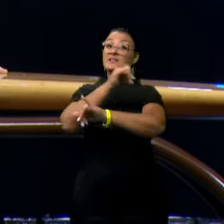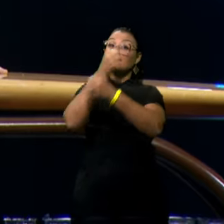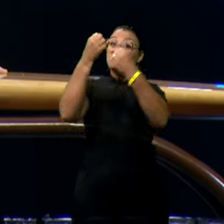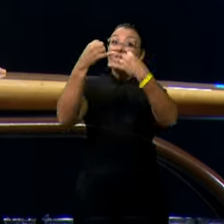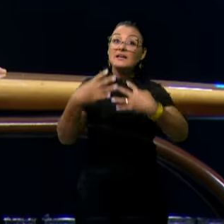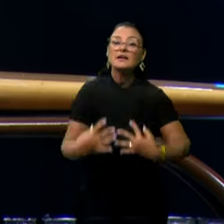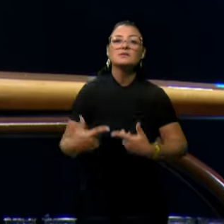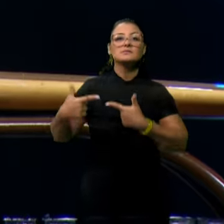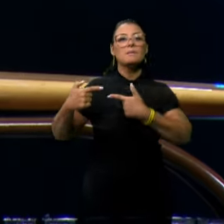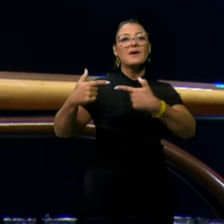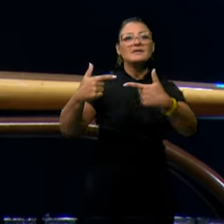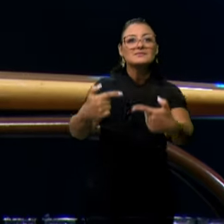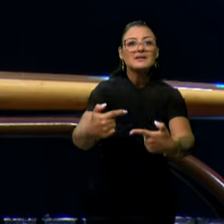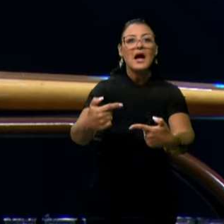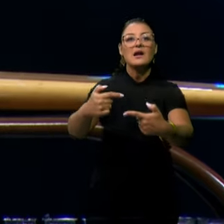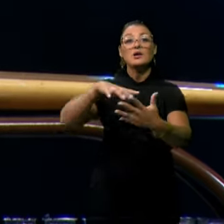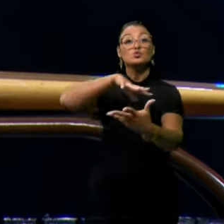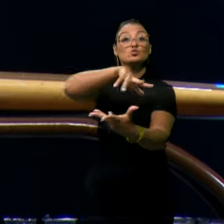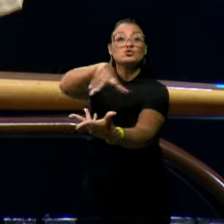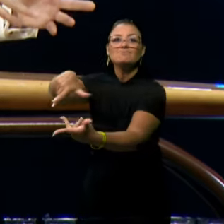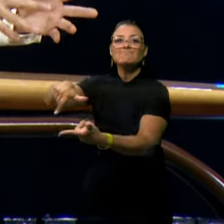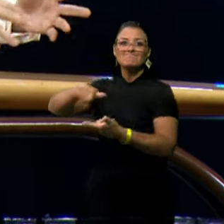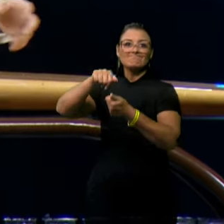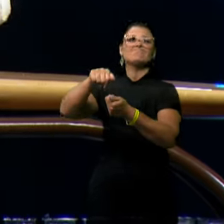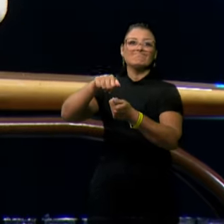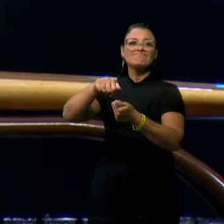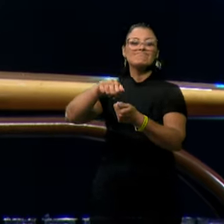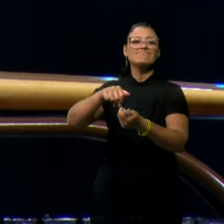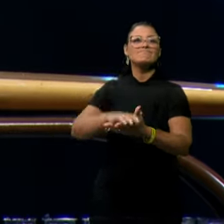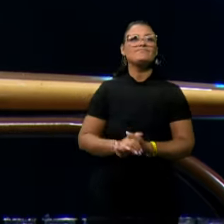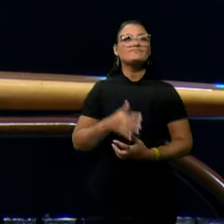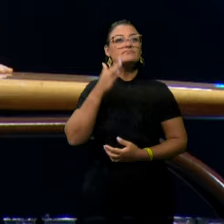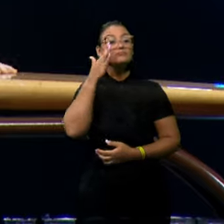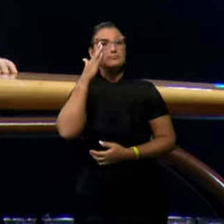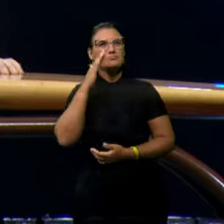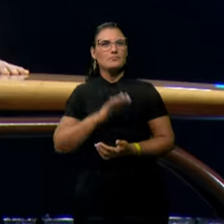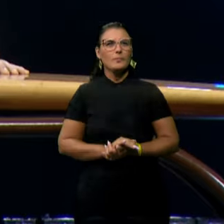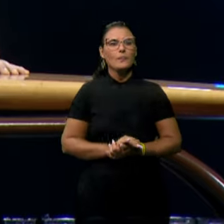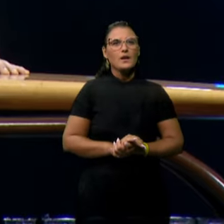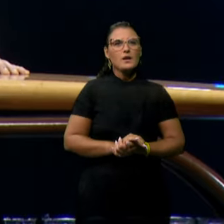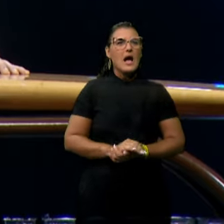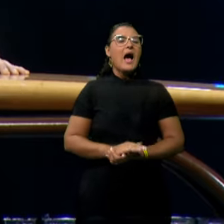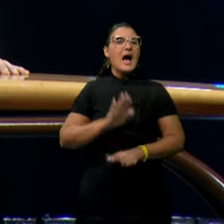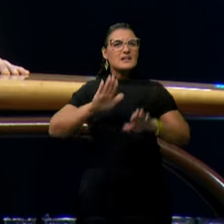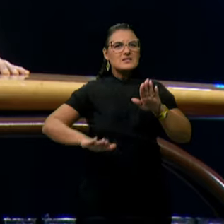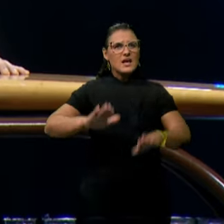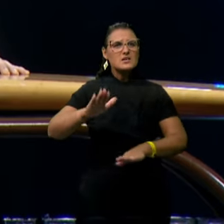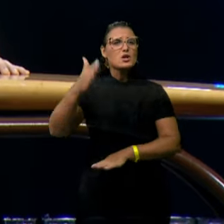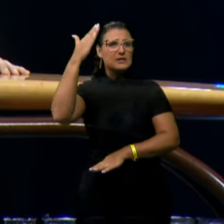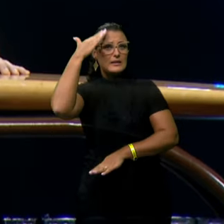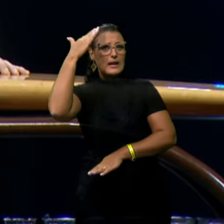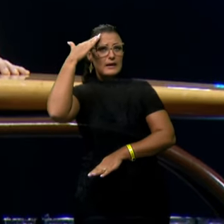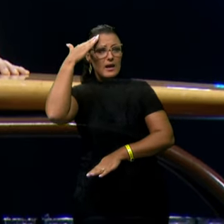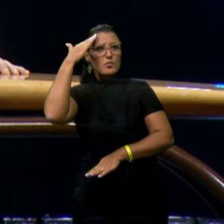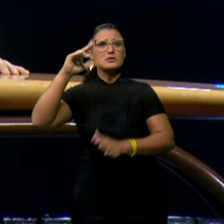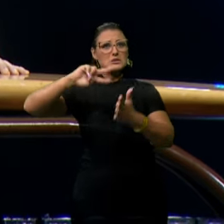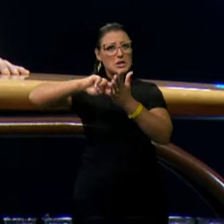batalha começam a repreender principal se protestarem mas não entendemos o que tem Detran disso